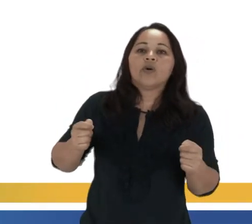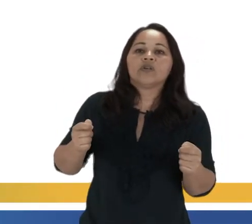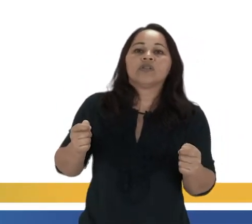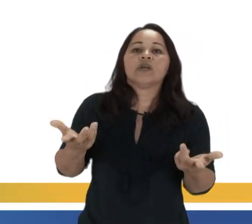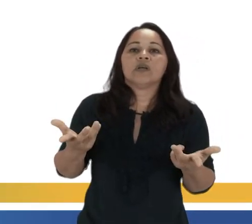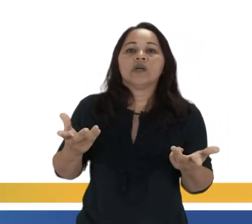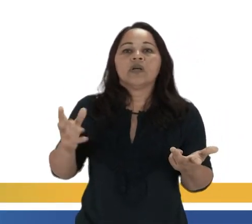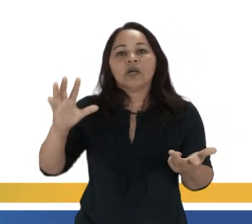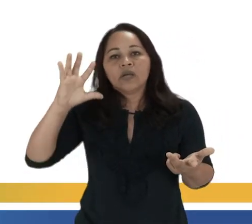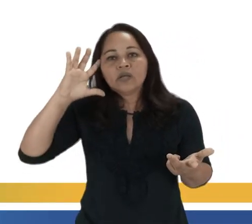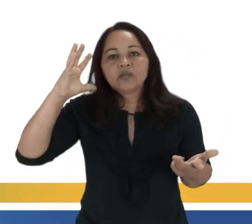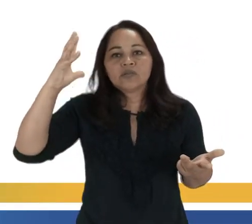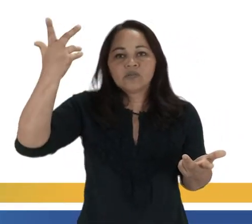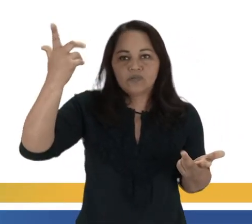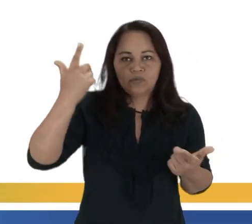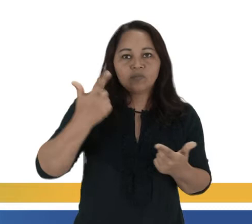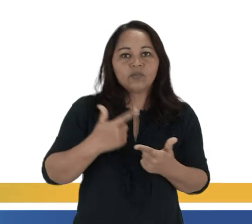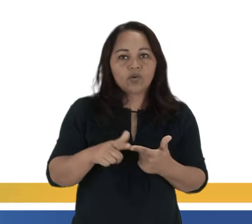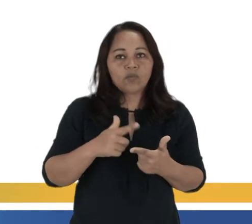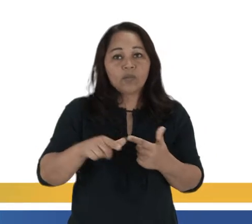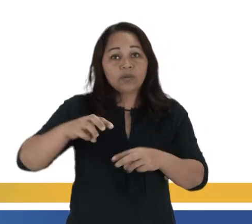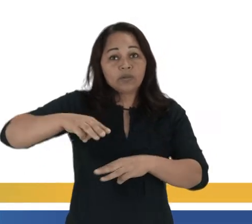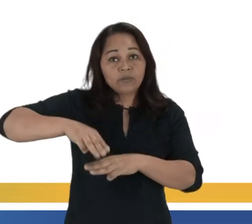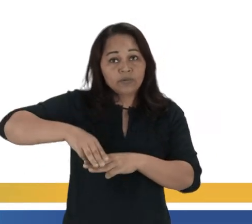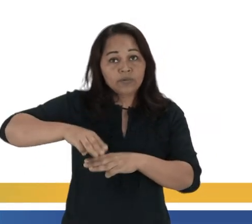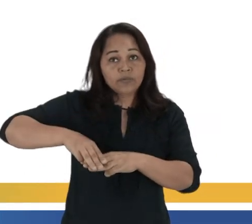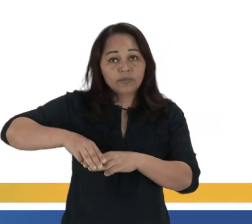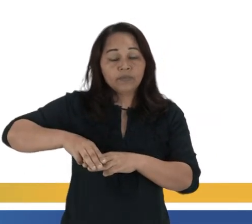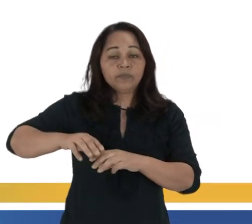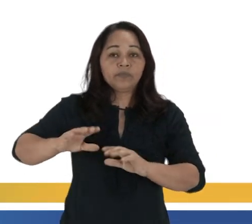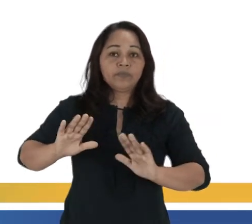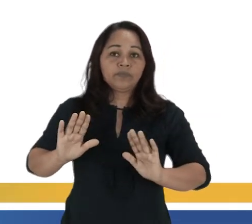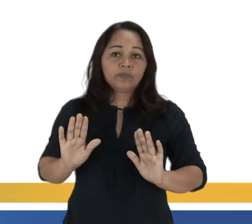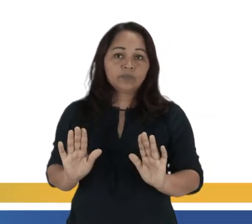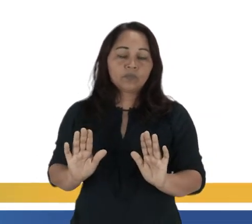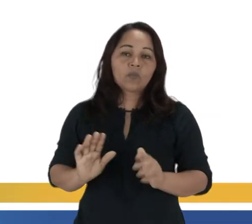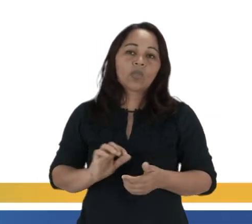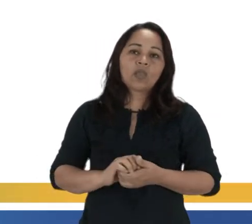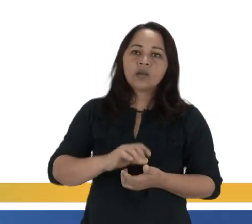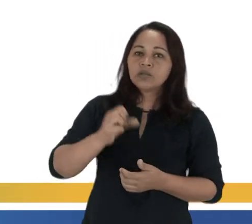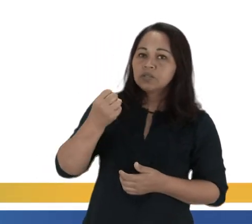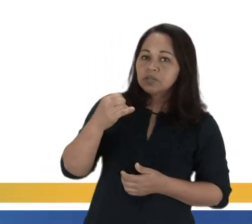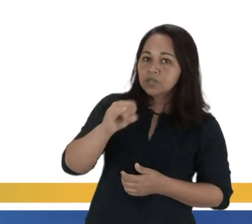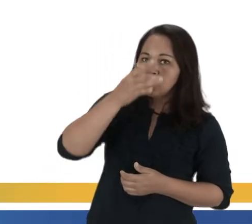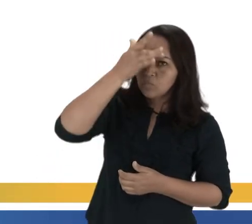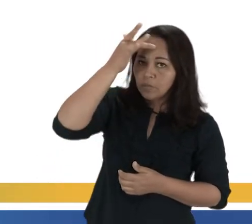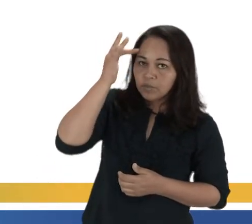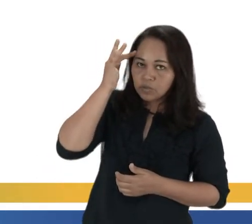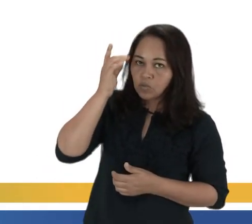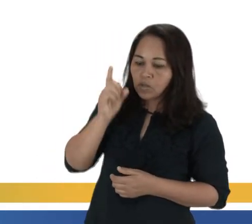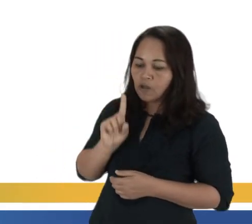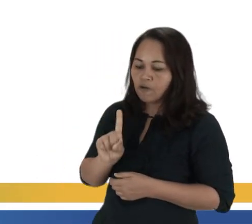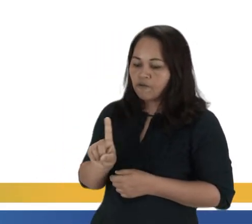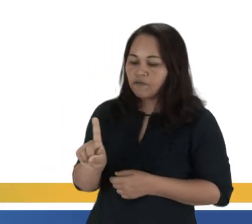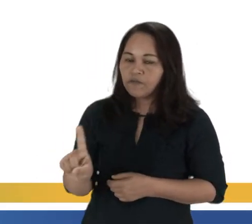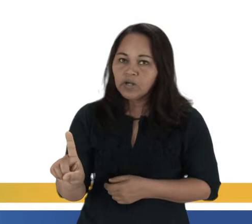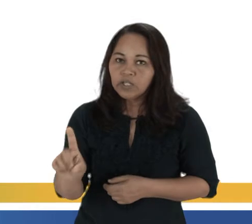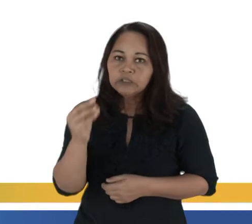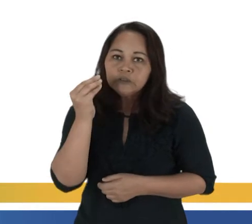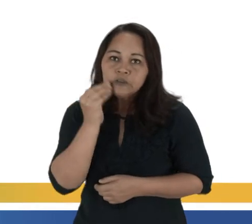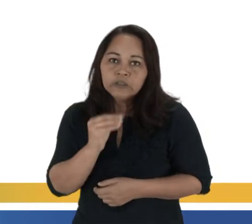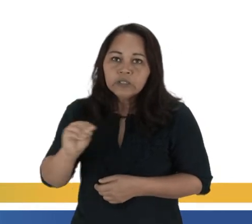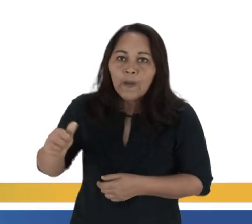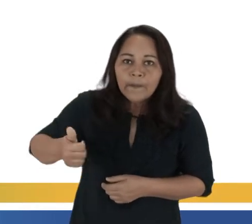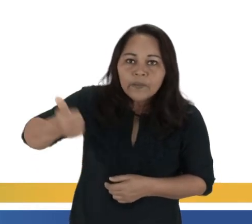esse problema para uma linguagem matemática. Então, olha só. Uma pessoa, para ela digitar a cada tentativa,